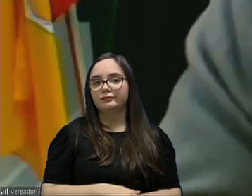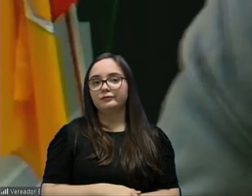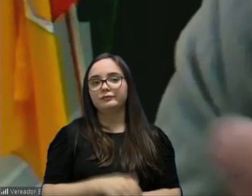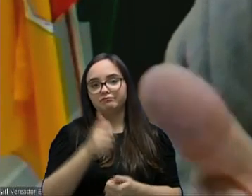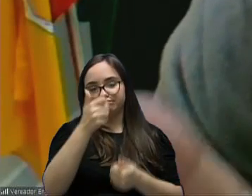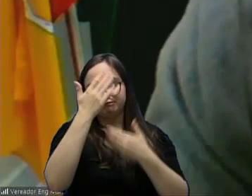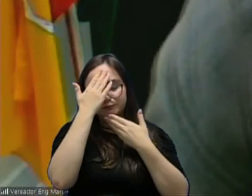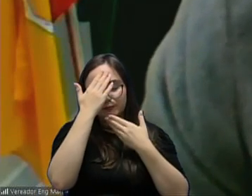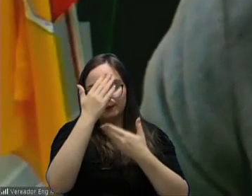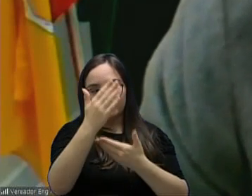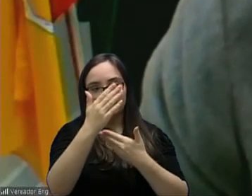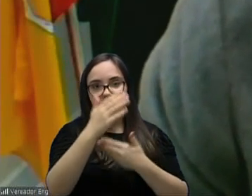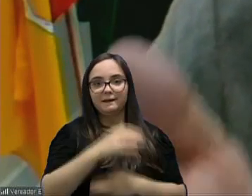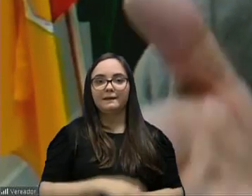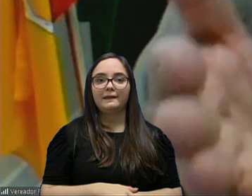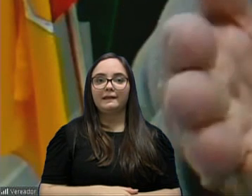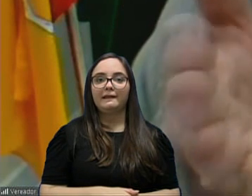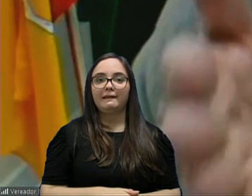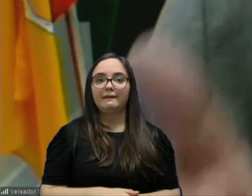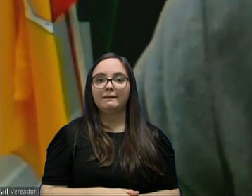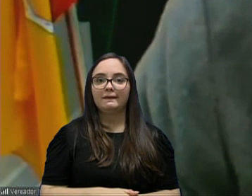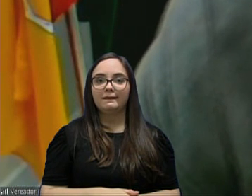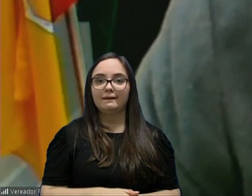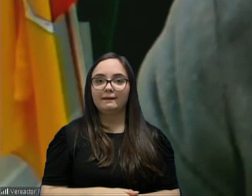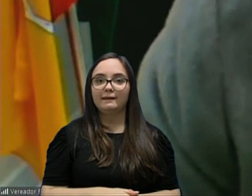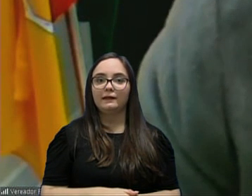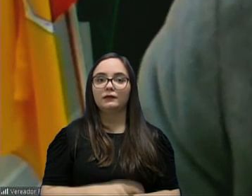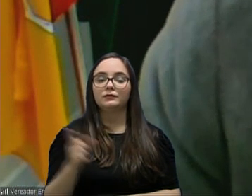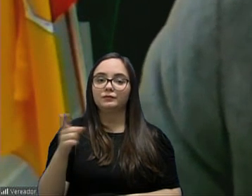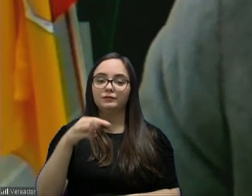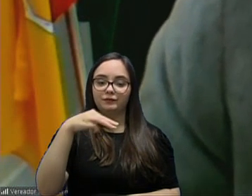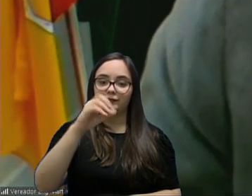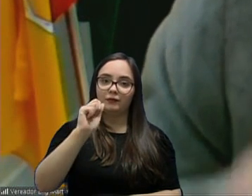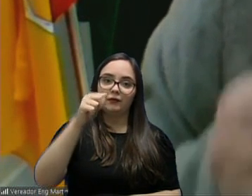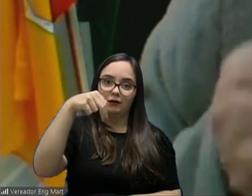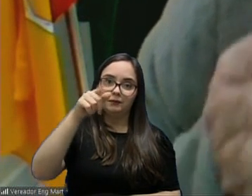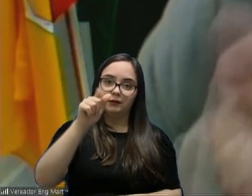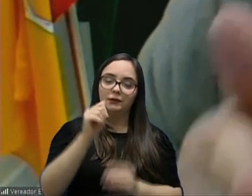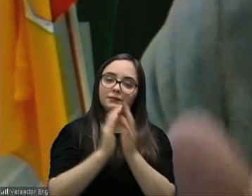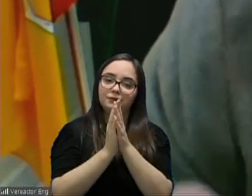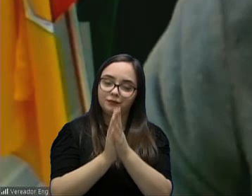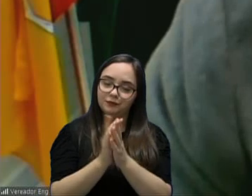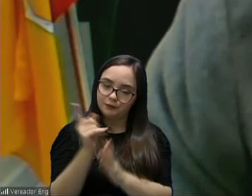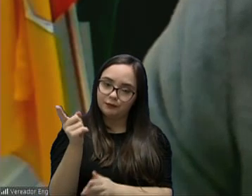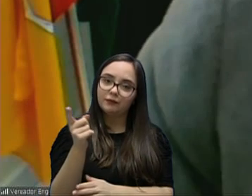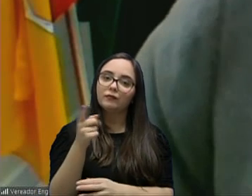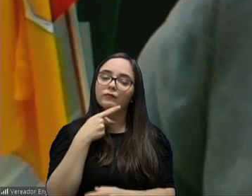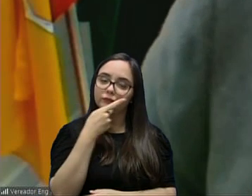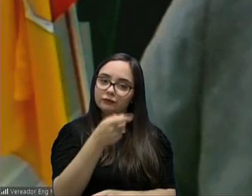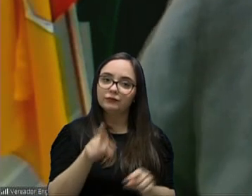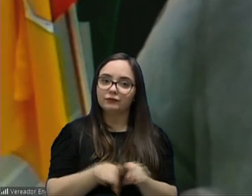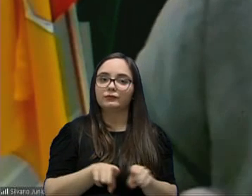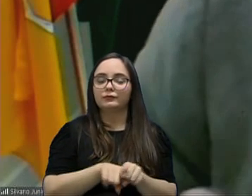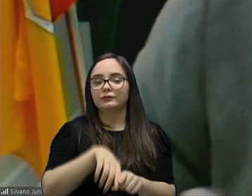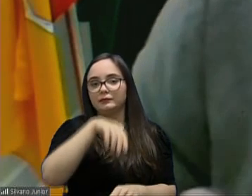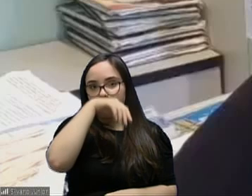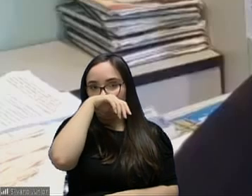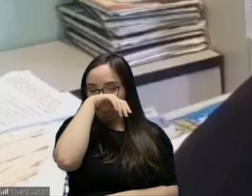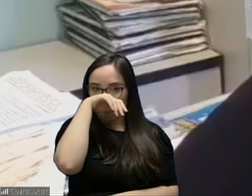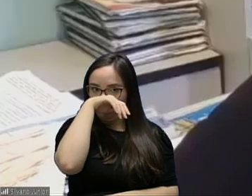Obrigado. Eu preciso, Manga, que você se manifeste também. E foi ao seu partido